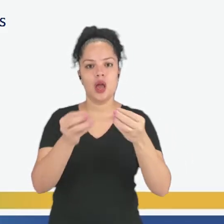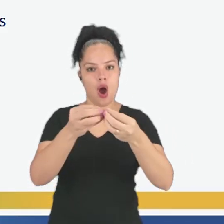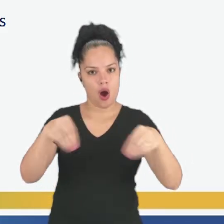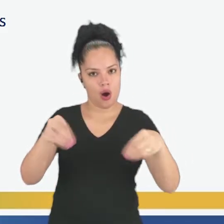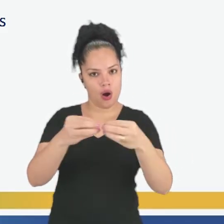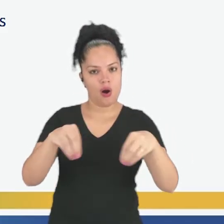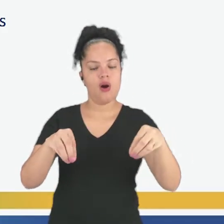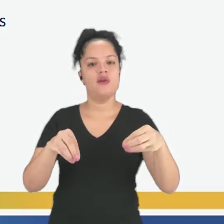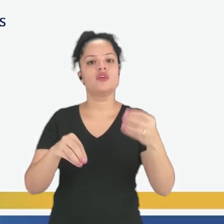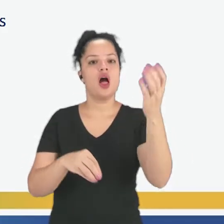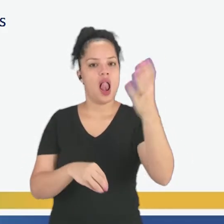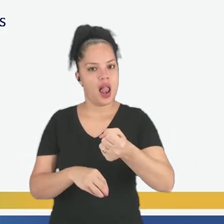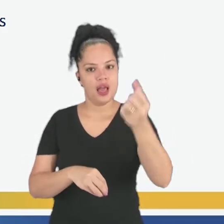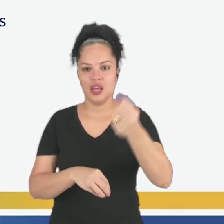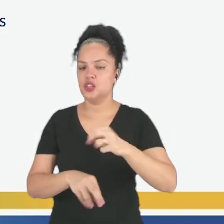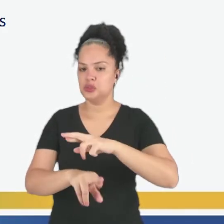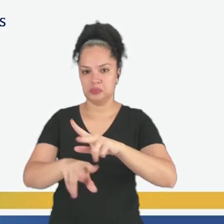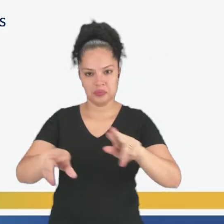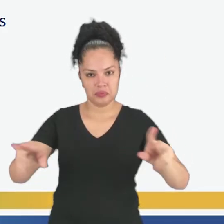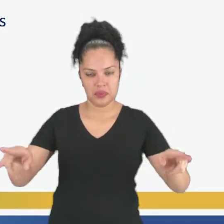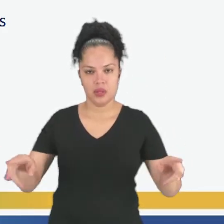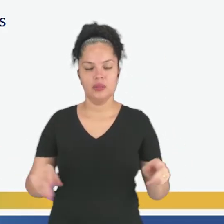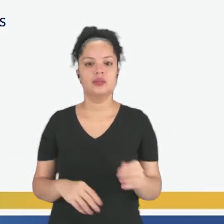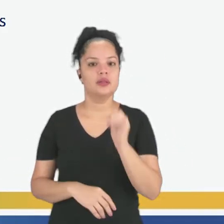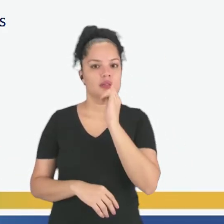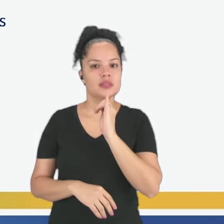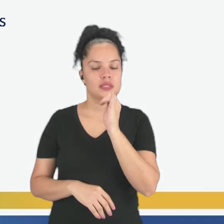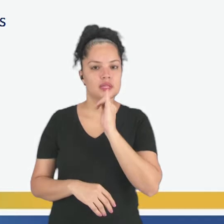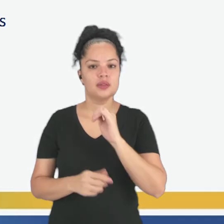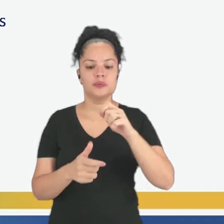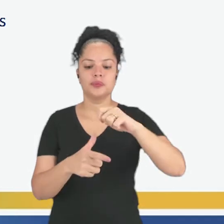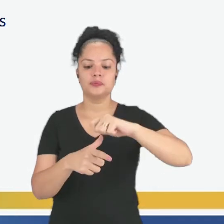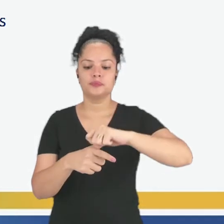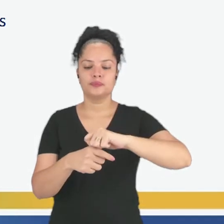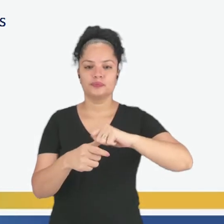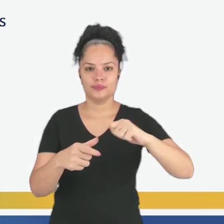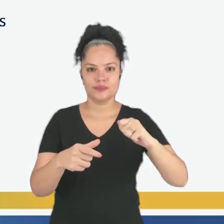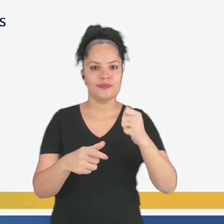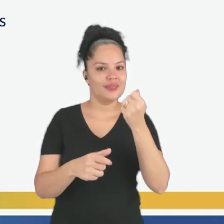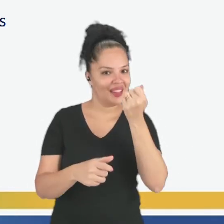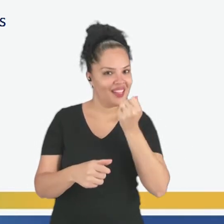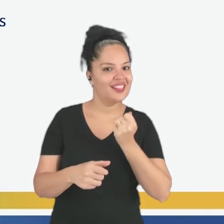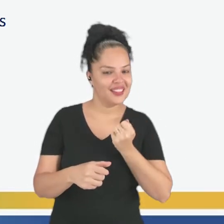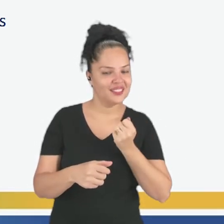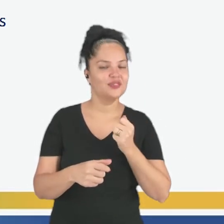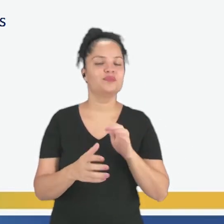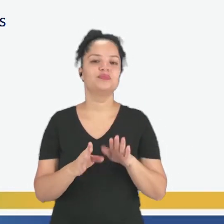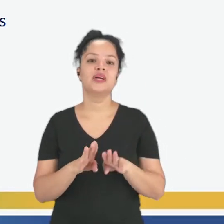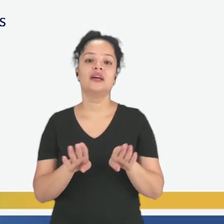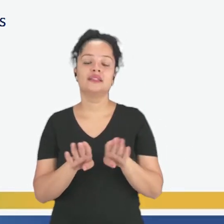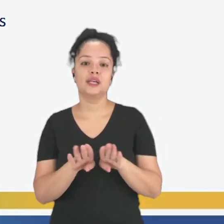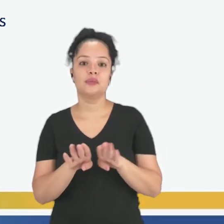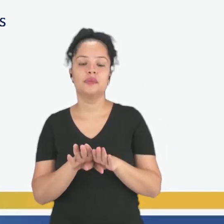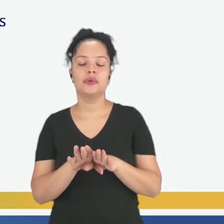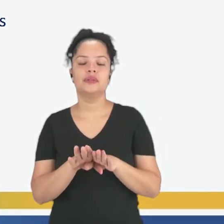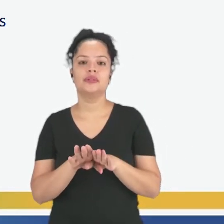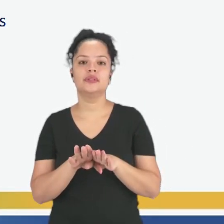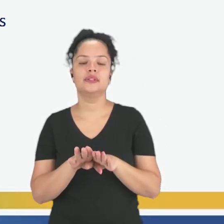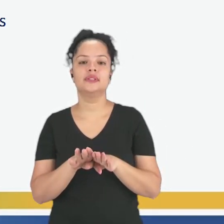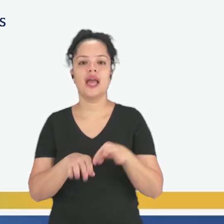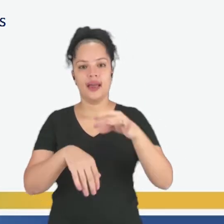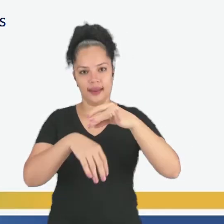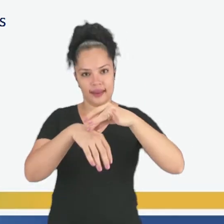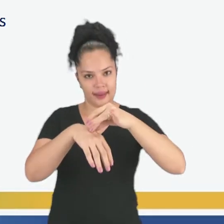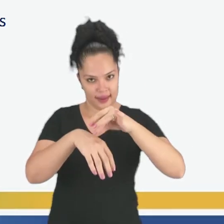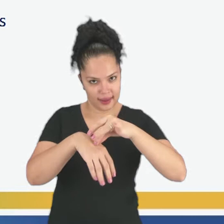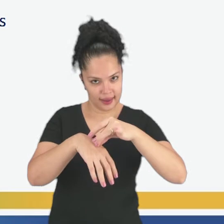né? Leite e derivados. Exemplo, yogurt, que é iogurte, meat,